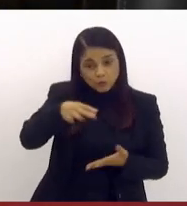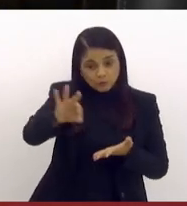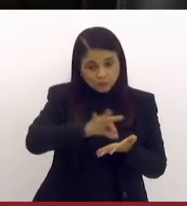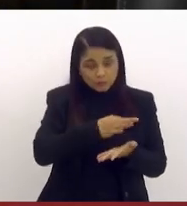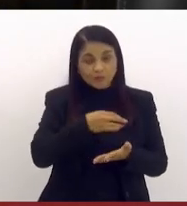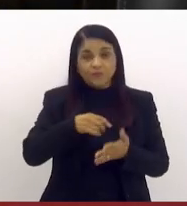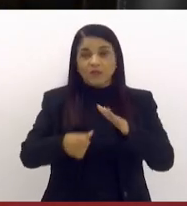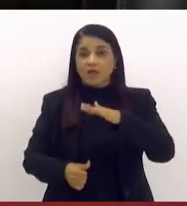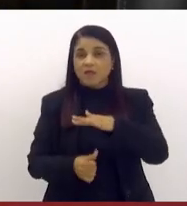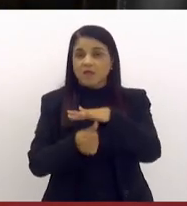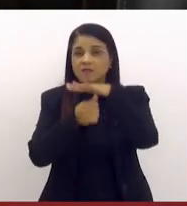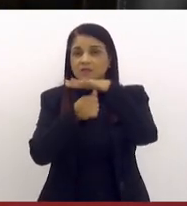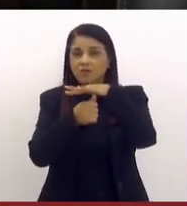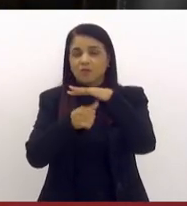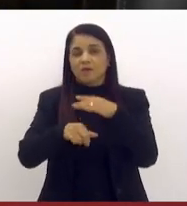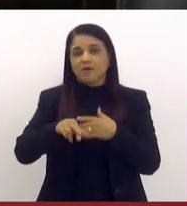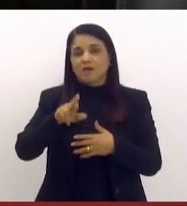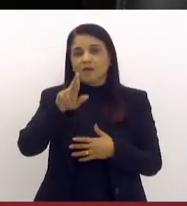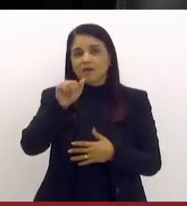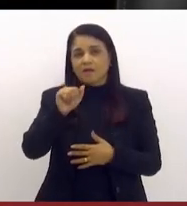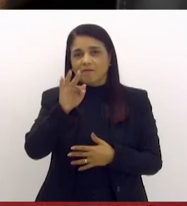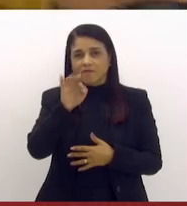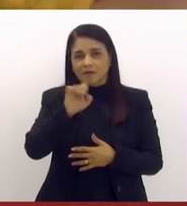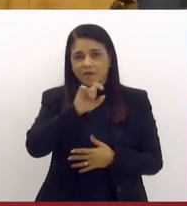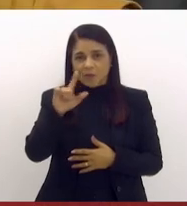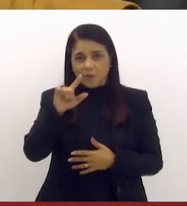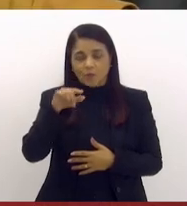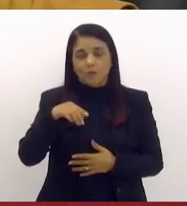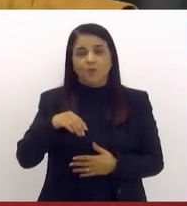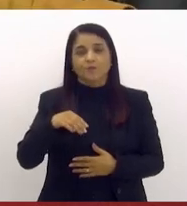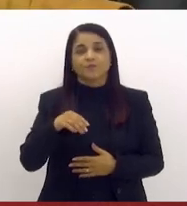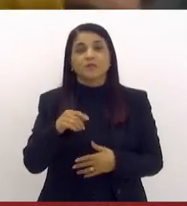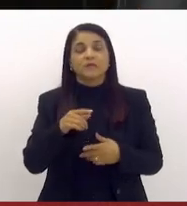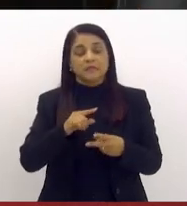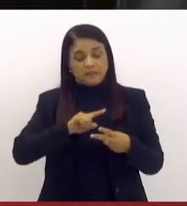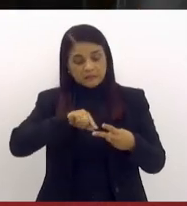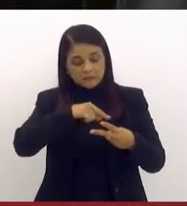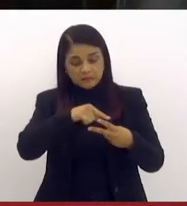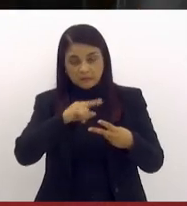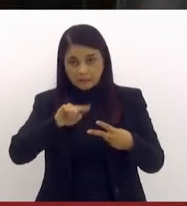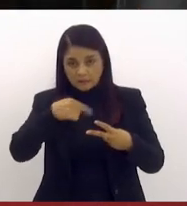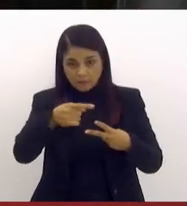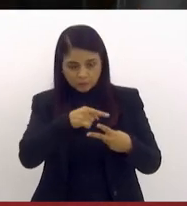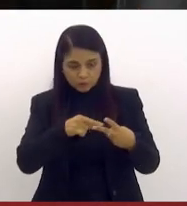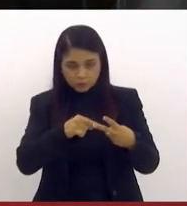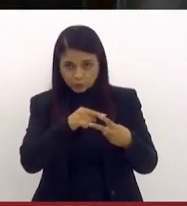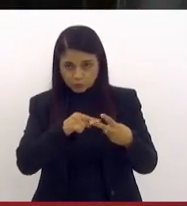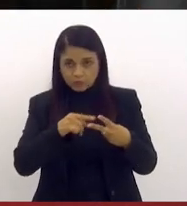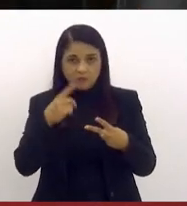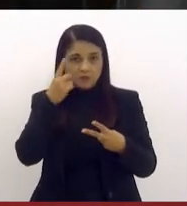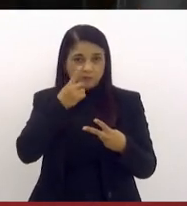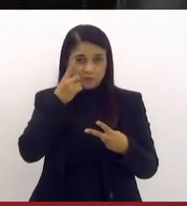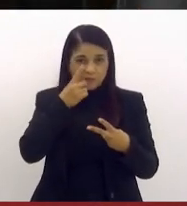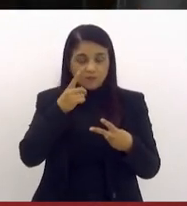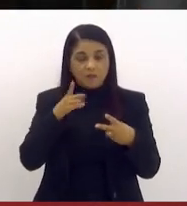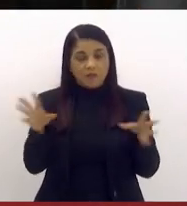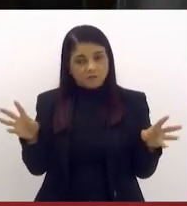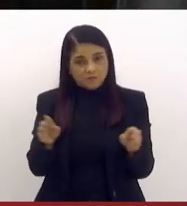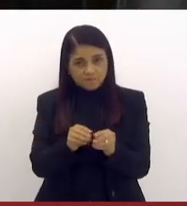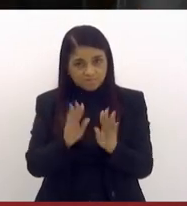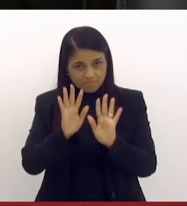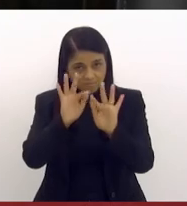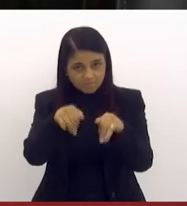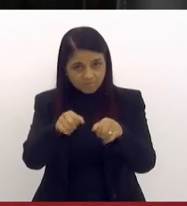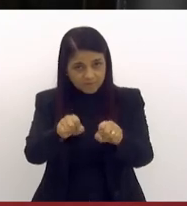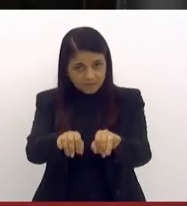o reitor Rafael Almada na sequência as duas deputadas e aí a gente vai dar por encerrado a